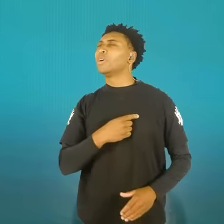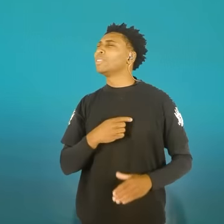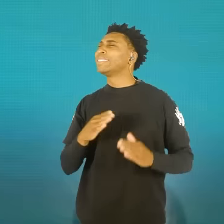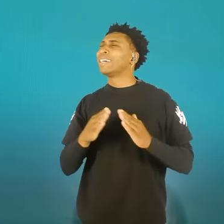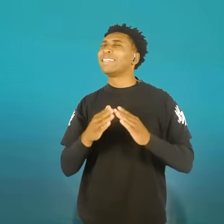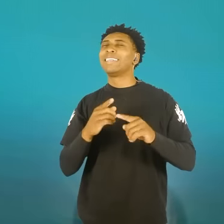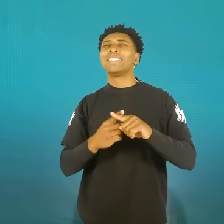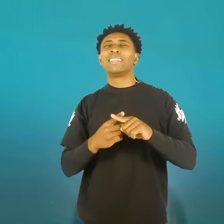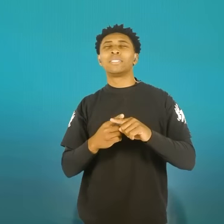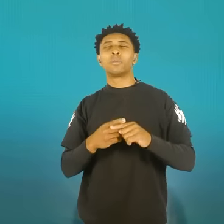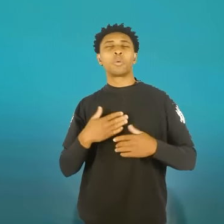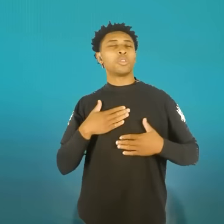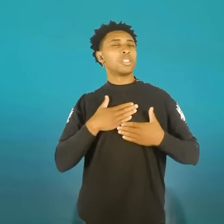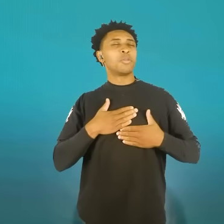do teu toque.